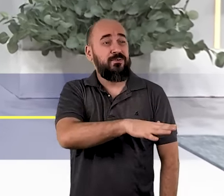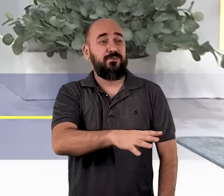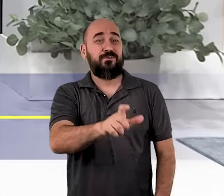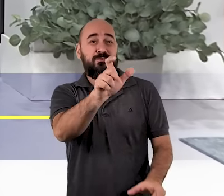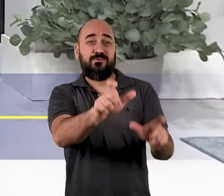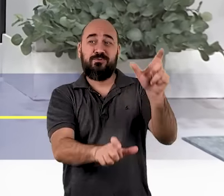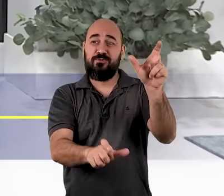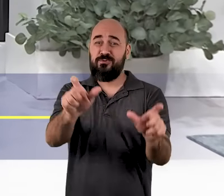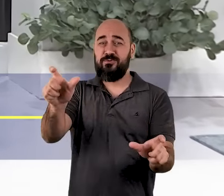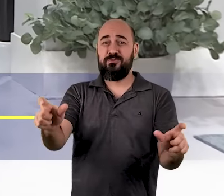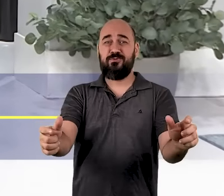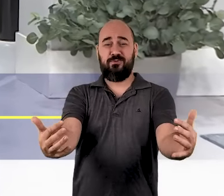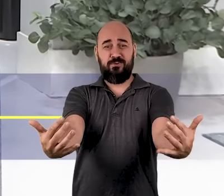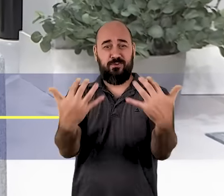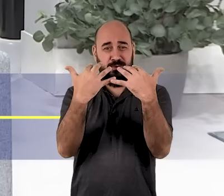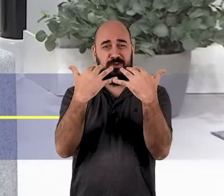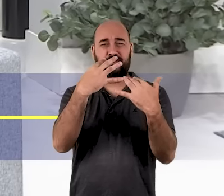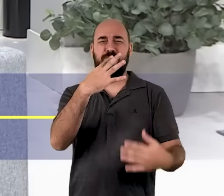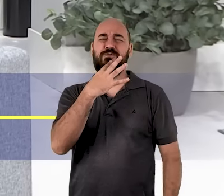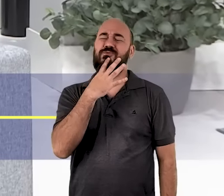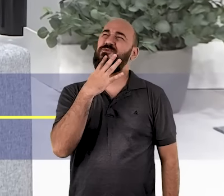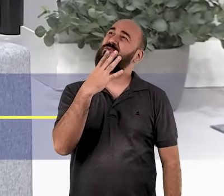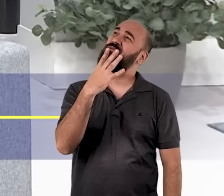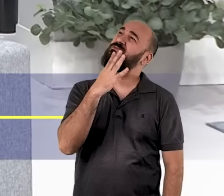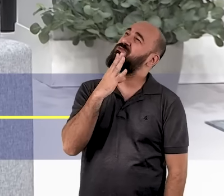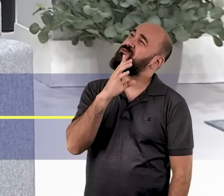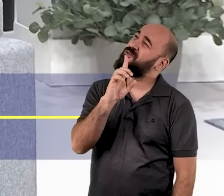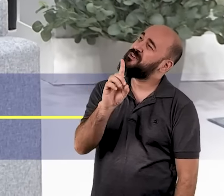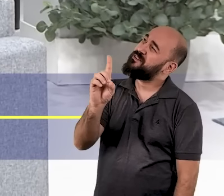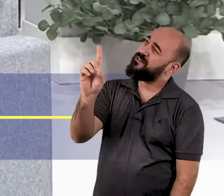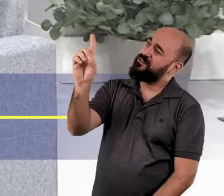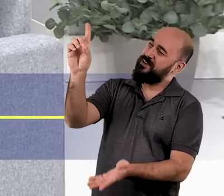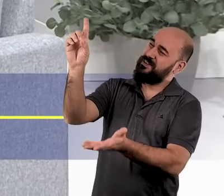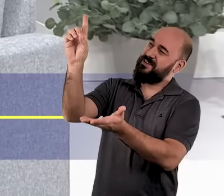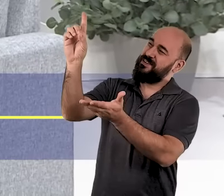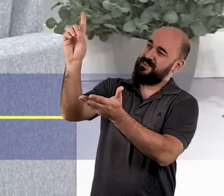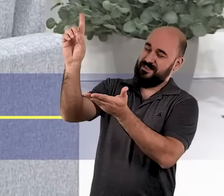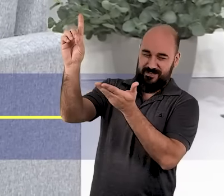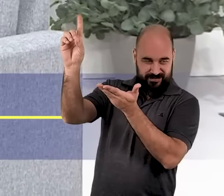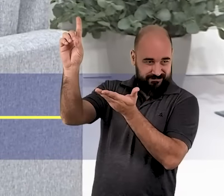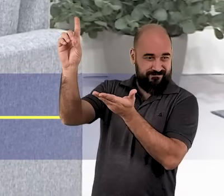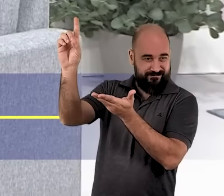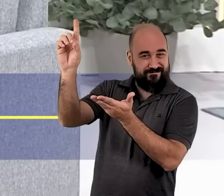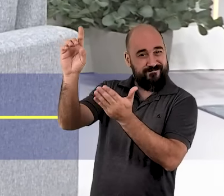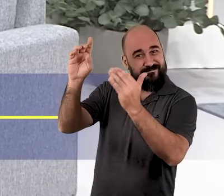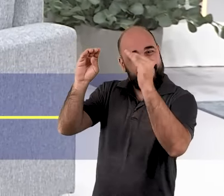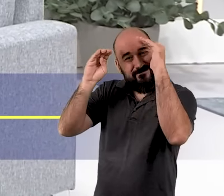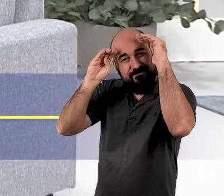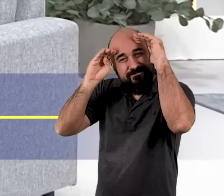conheçam o Deus a quem sirvo.